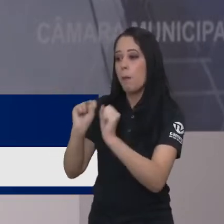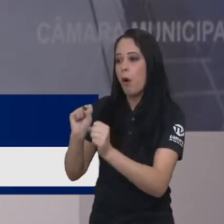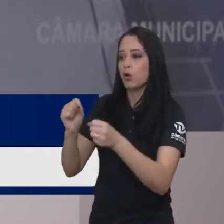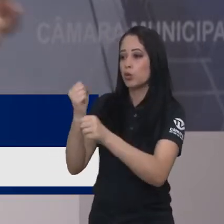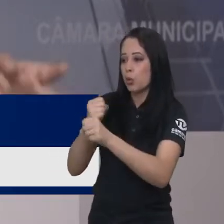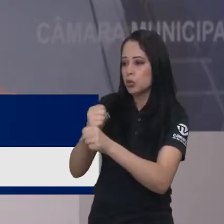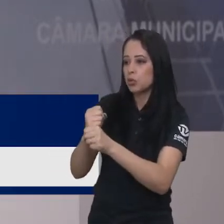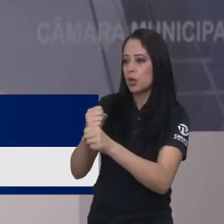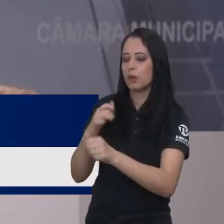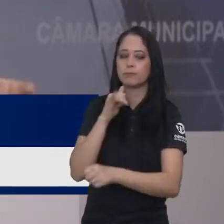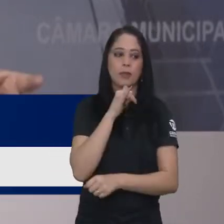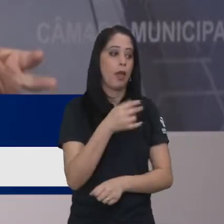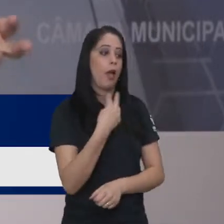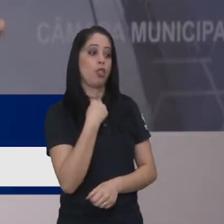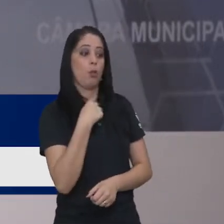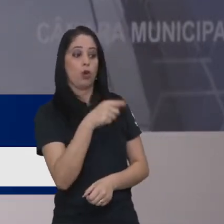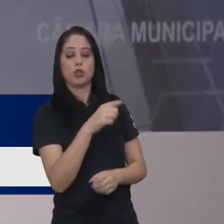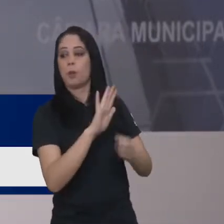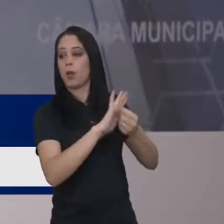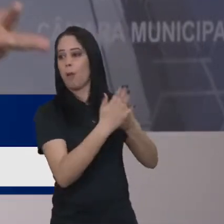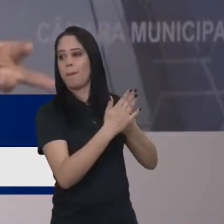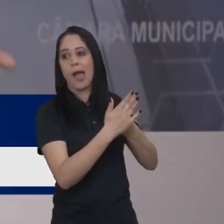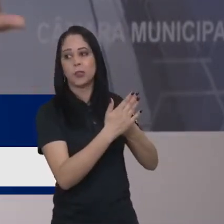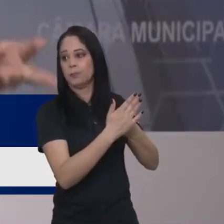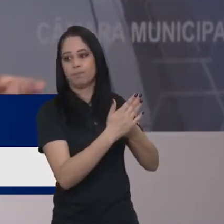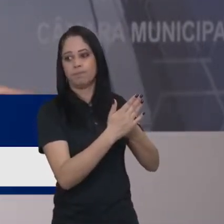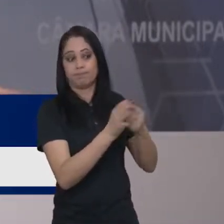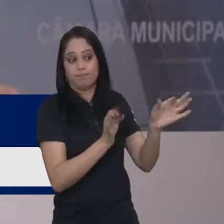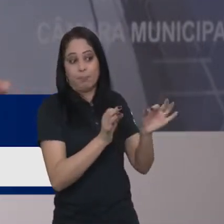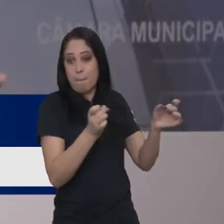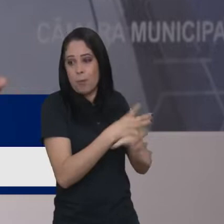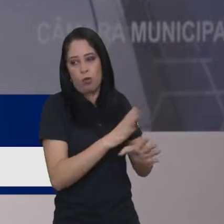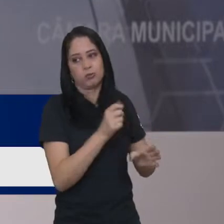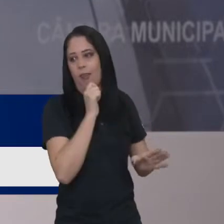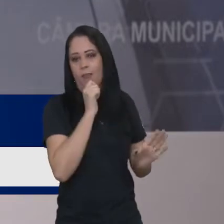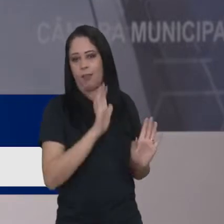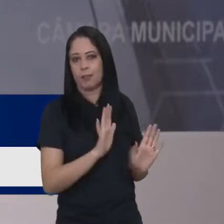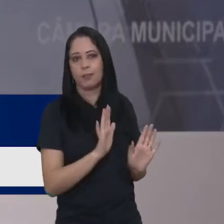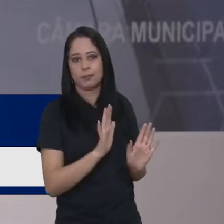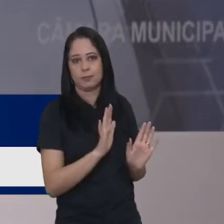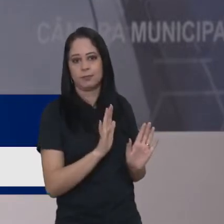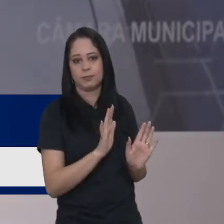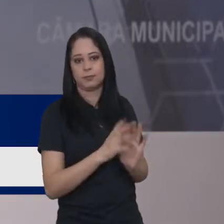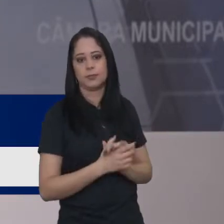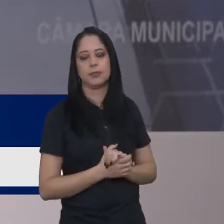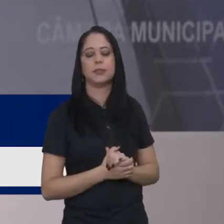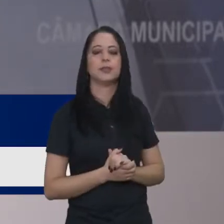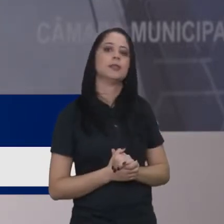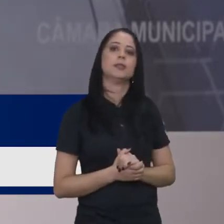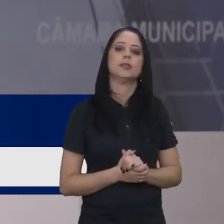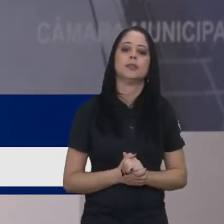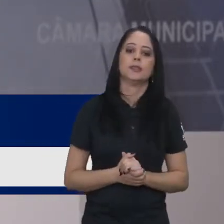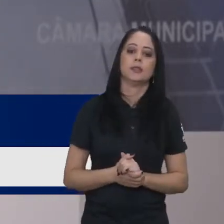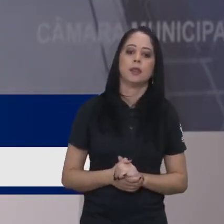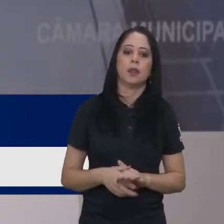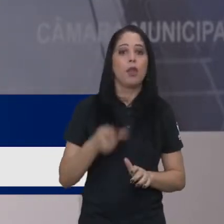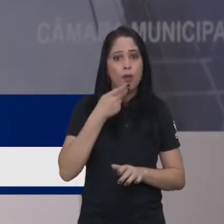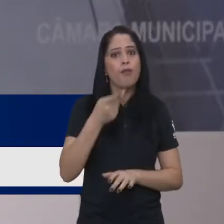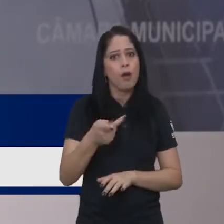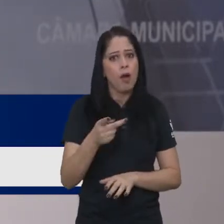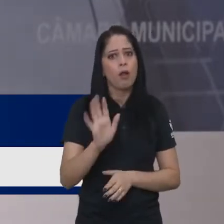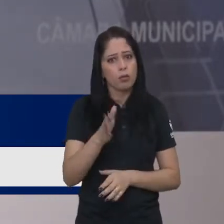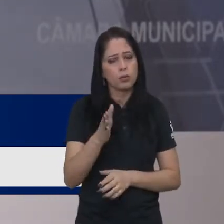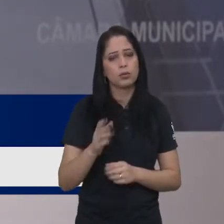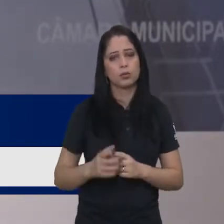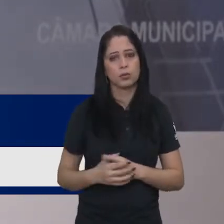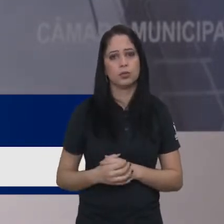Ah, mas eu não posso construir porque o bairro é irregular. E quem pode regularizar? É o próprio município. Só que o município não tem condições. E